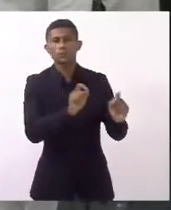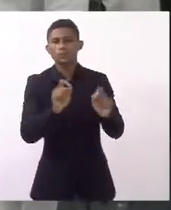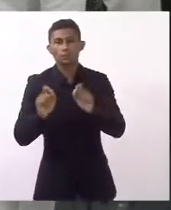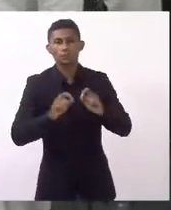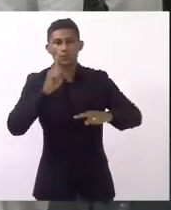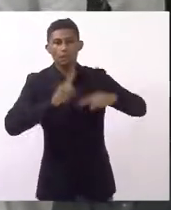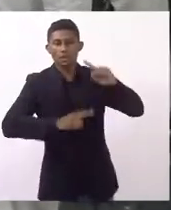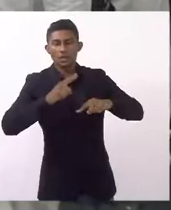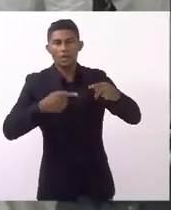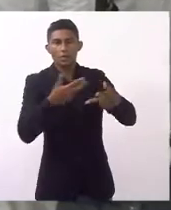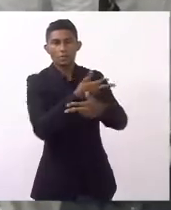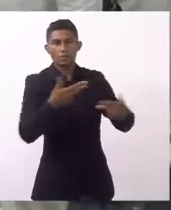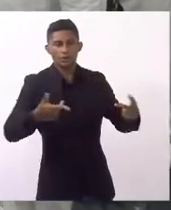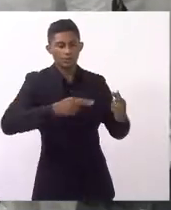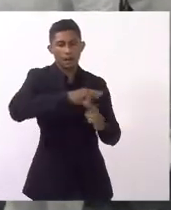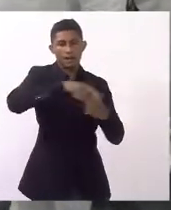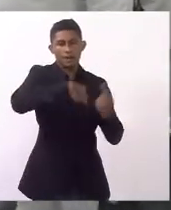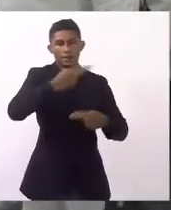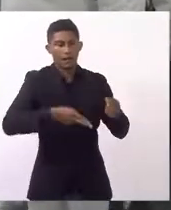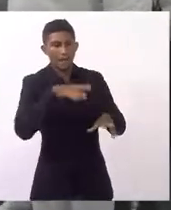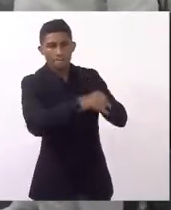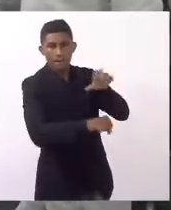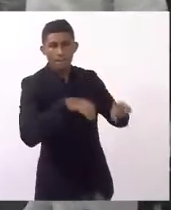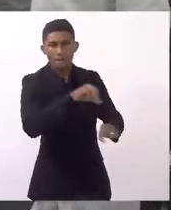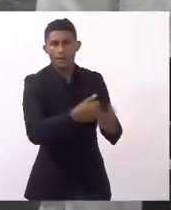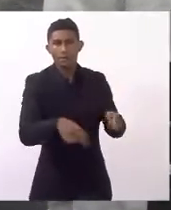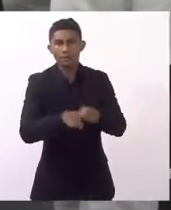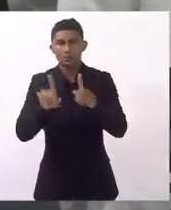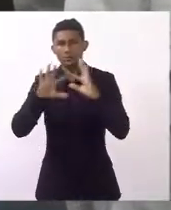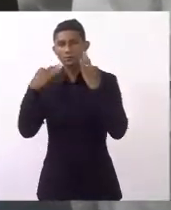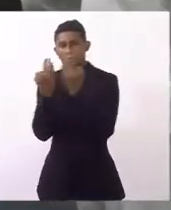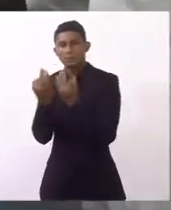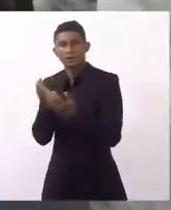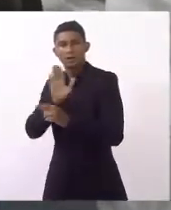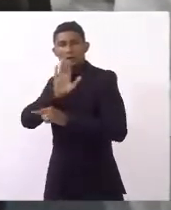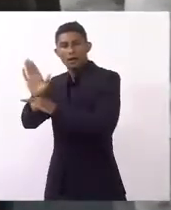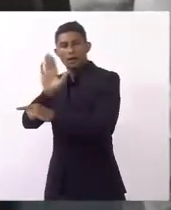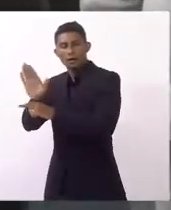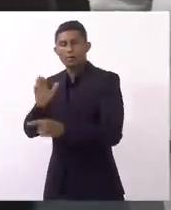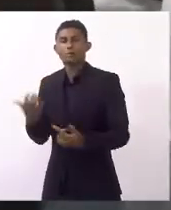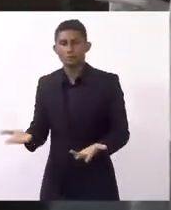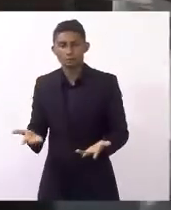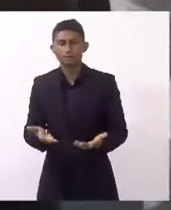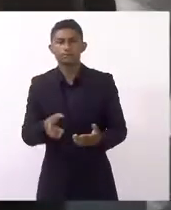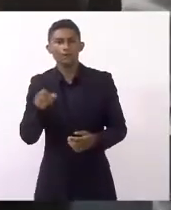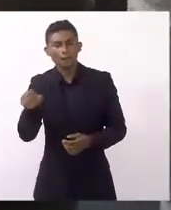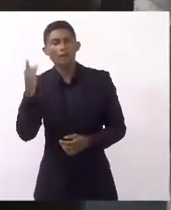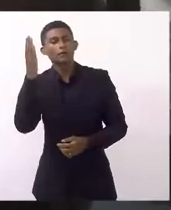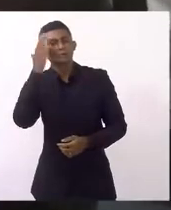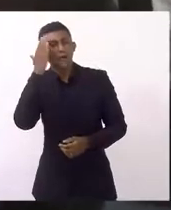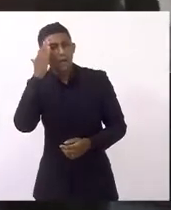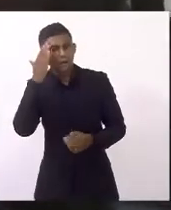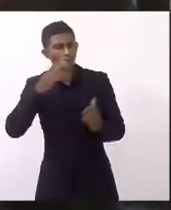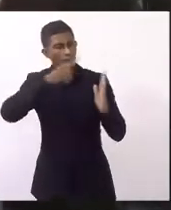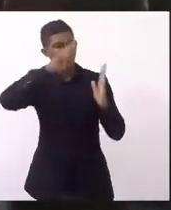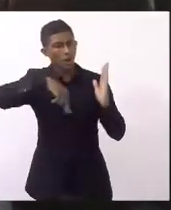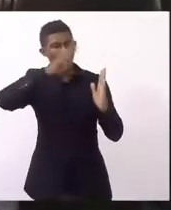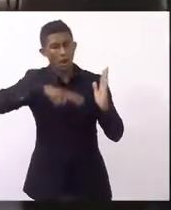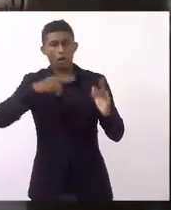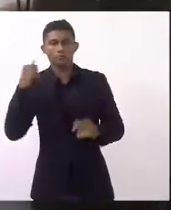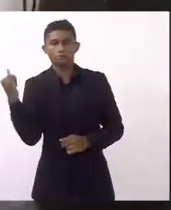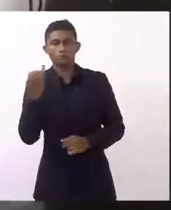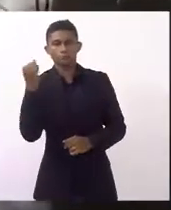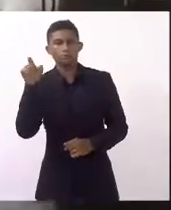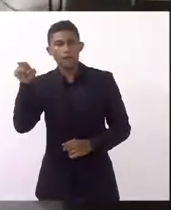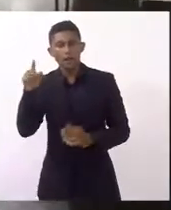materiais recicláveis e ajudar no sustento de sua família desde cedo sabia da importância da leitura e